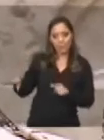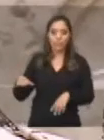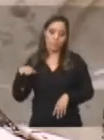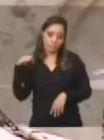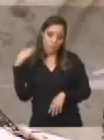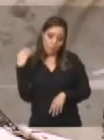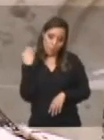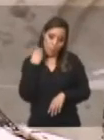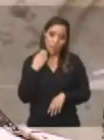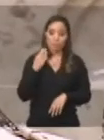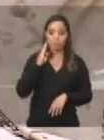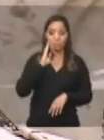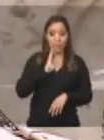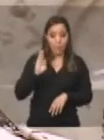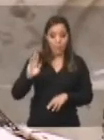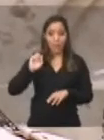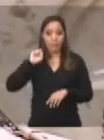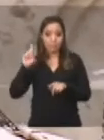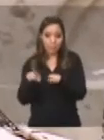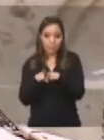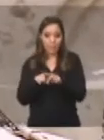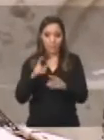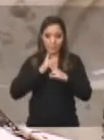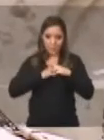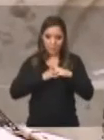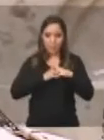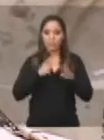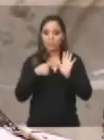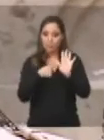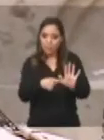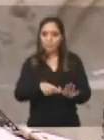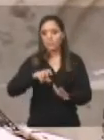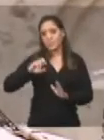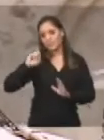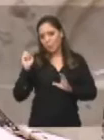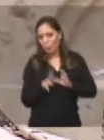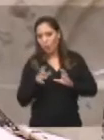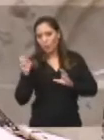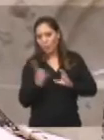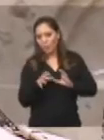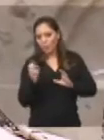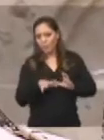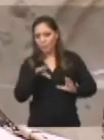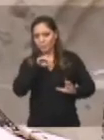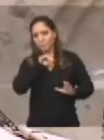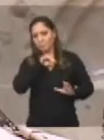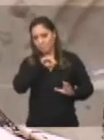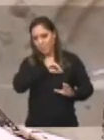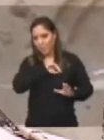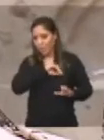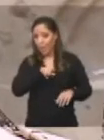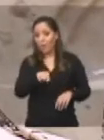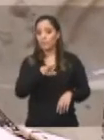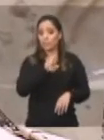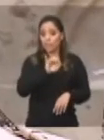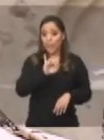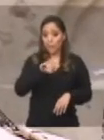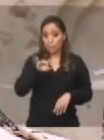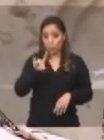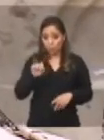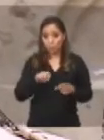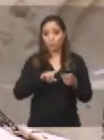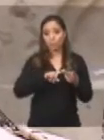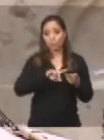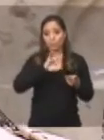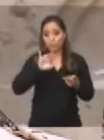Econômica Federal demonstrou o recebimento de inúmeros depósitos nominais dos secretários parlamentares Raimundo da Silva, José